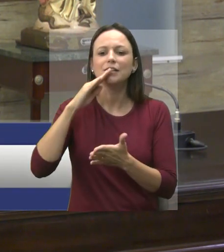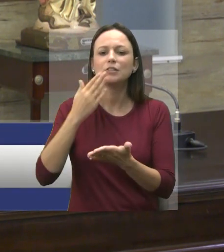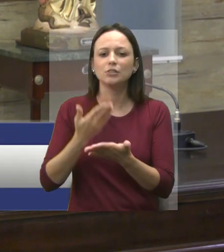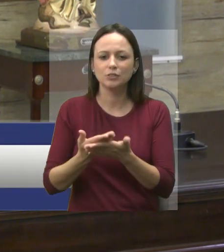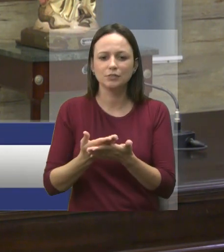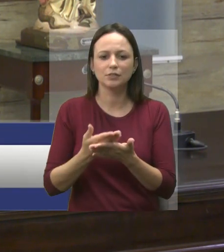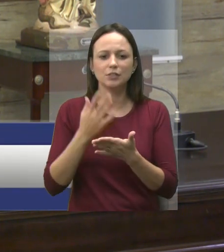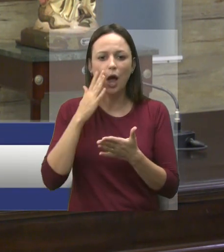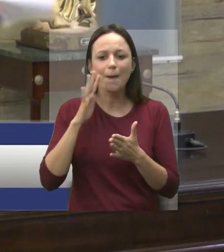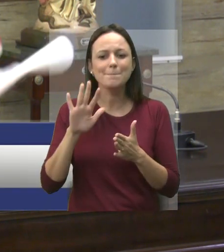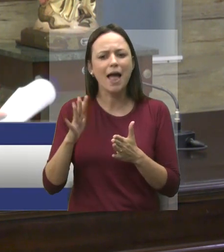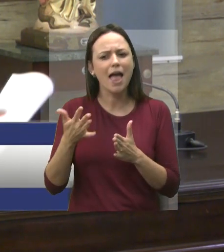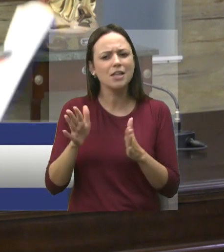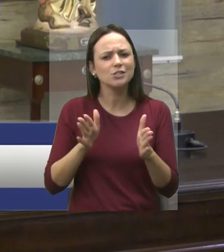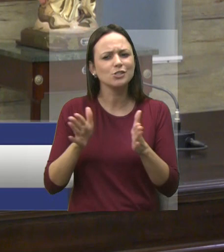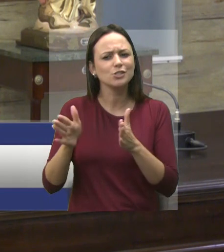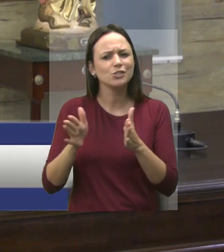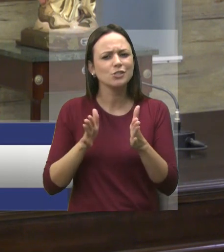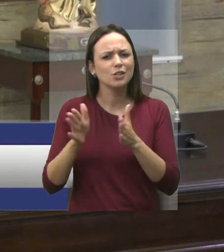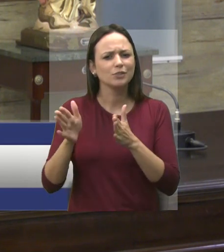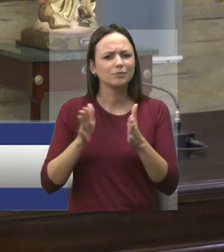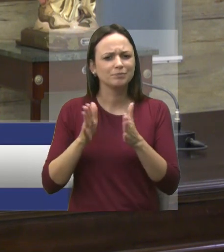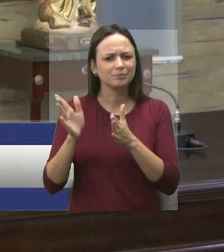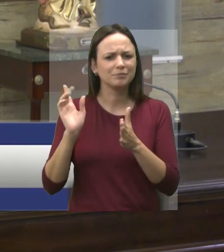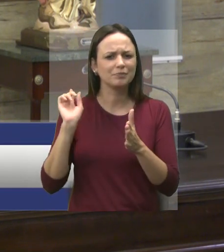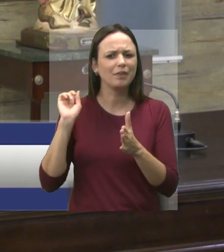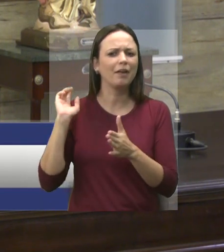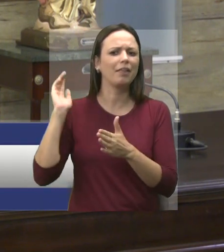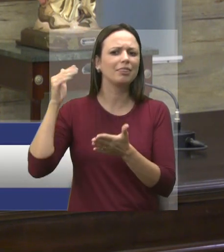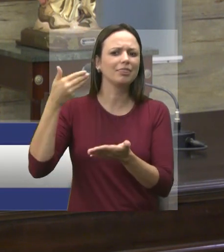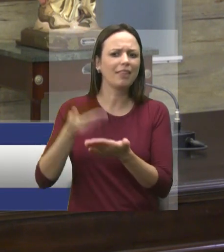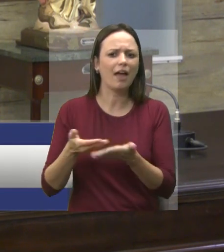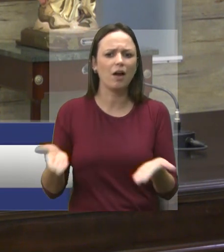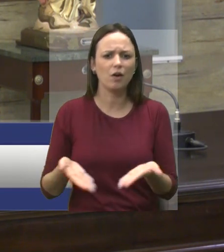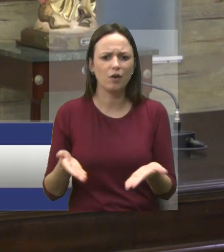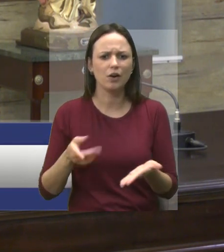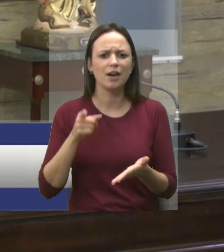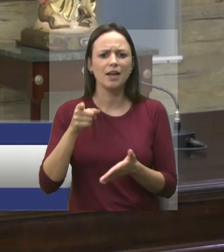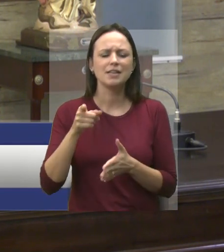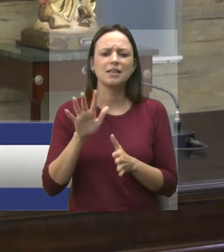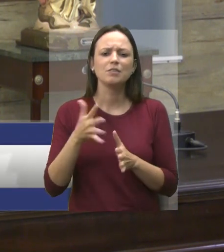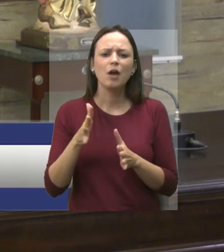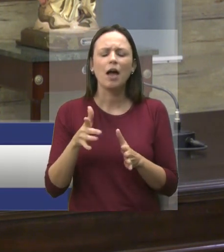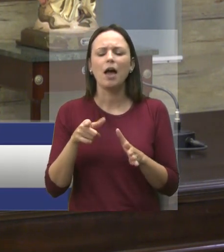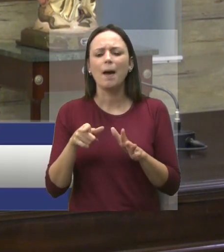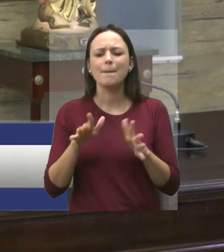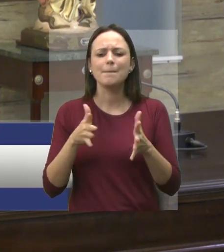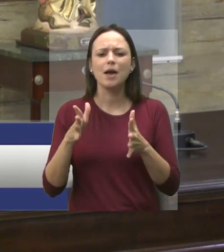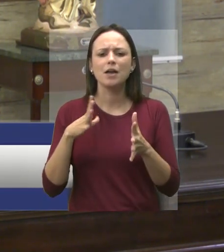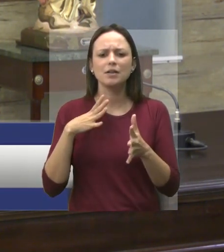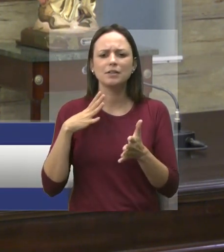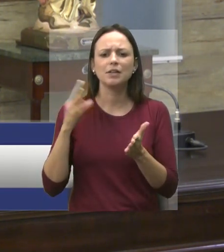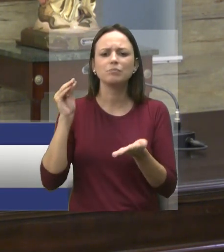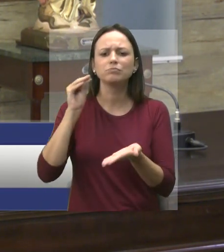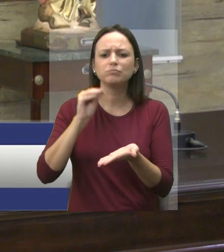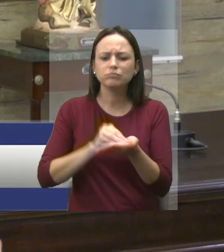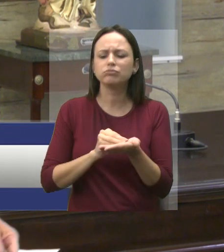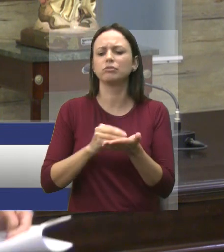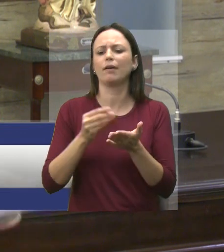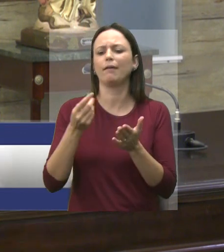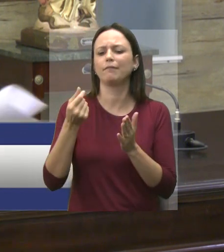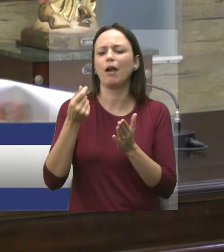dos últimos 3 anos para uma média desde 94 até agora. E sobre essa média haveria a aplicação do fator